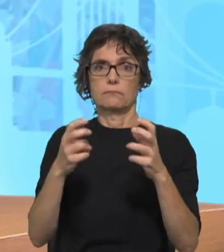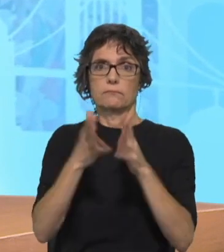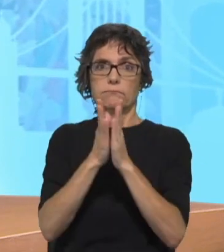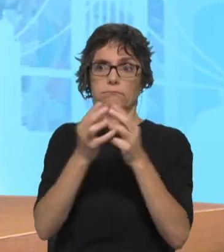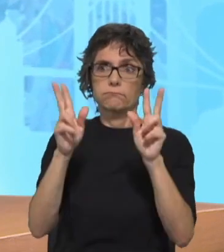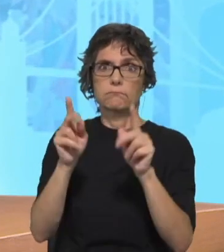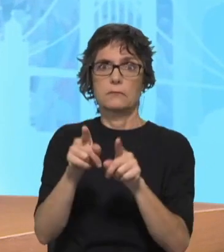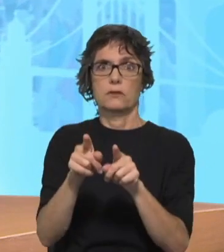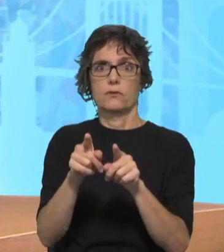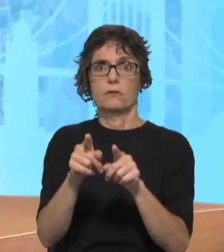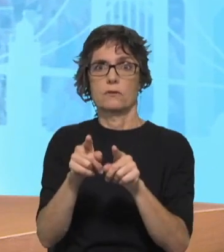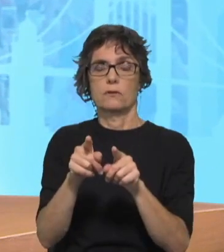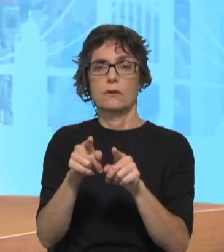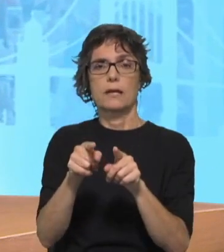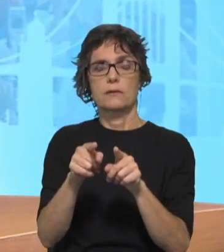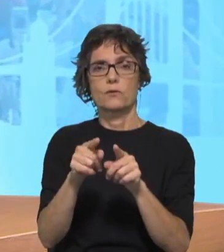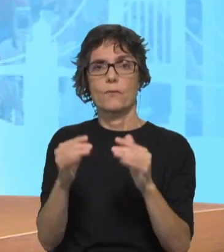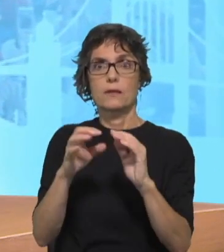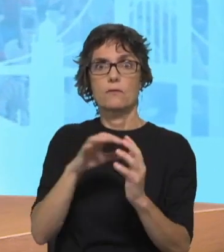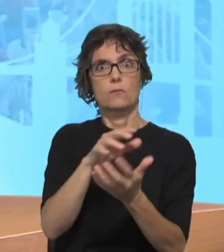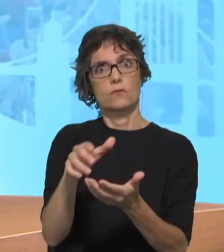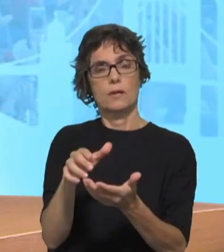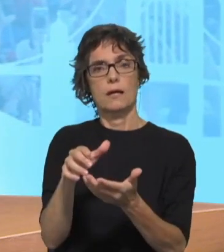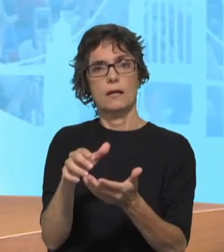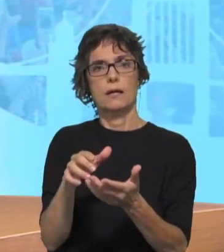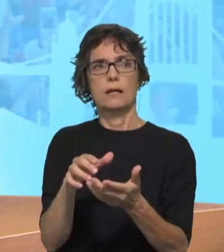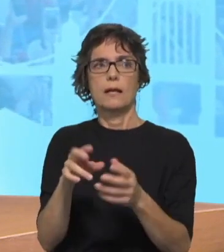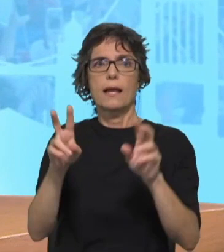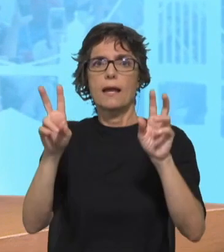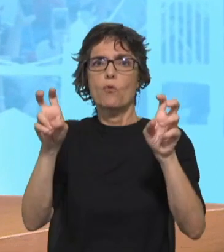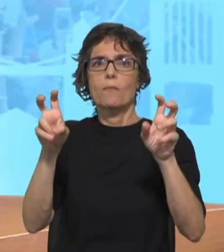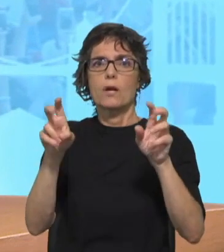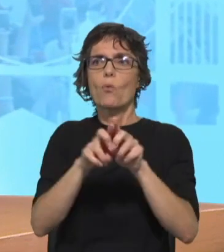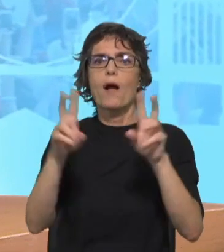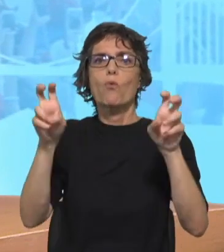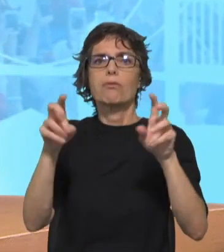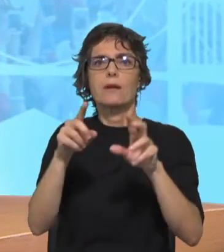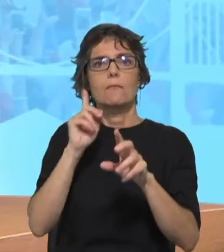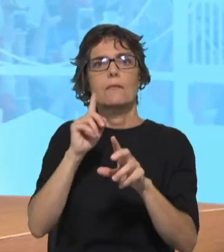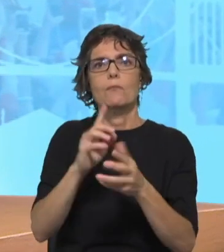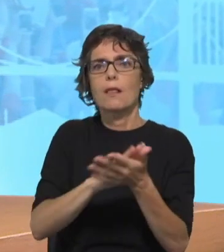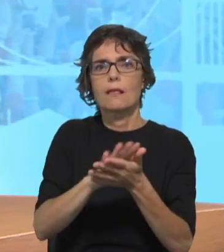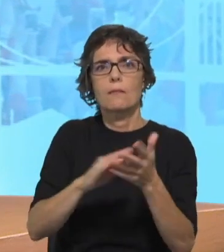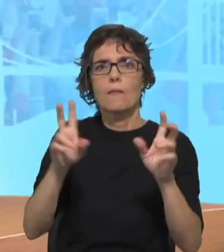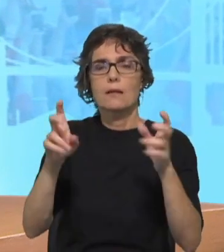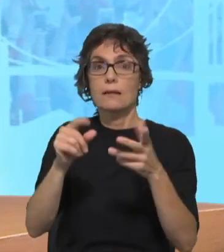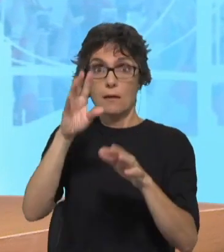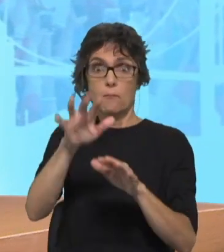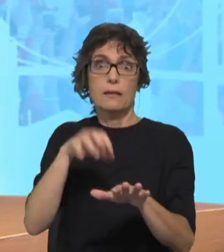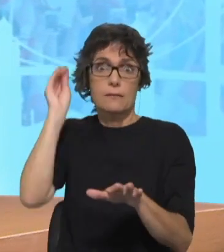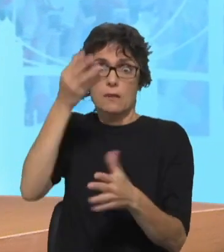mundo passou a ser também, de alguma forma, assumido como um tema vital e importante de primeira ordem pela própria Assembleia